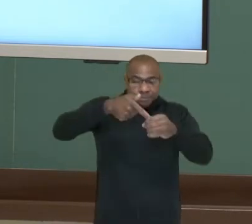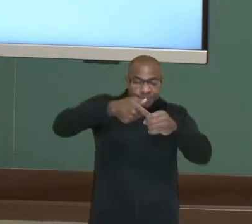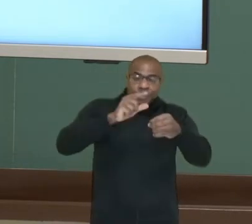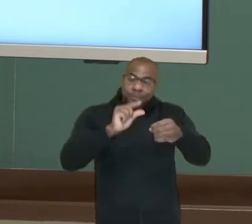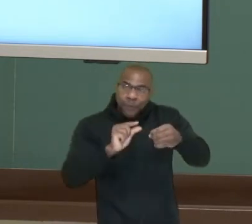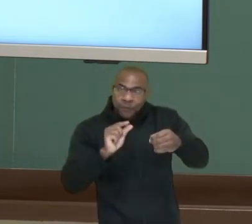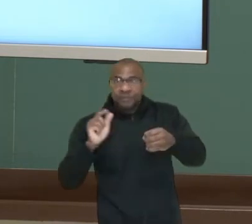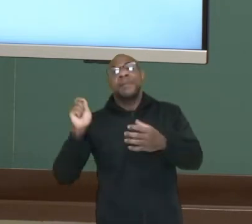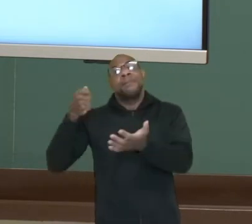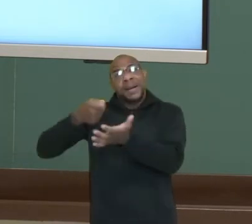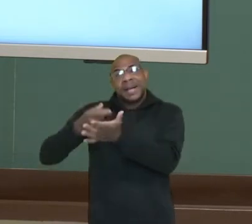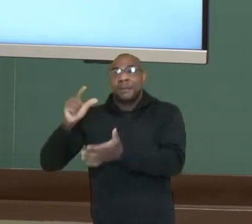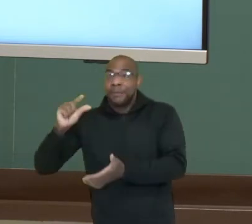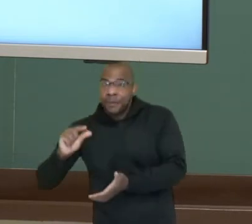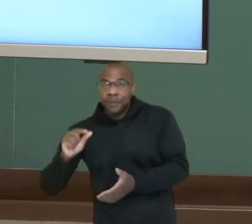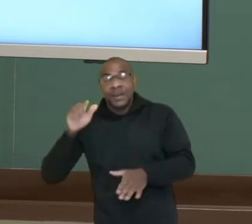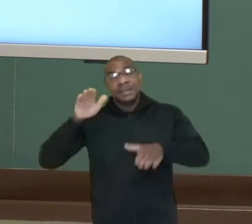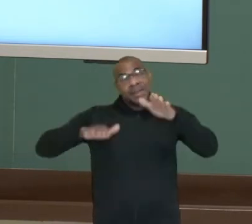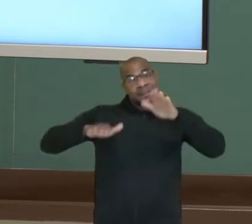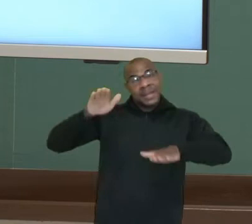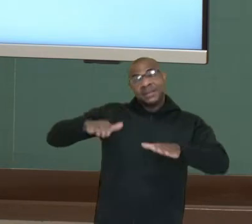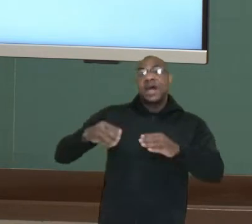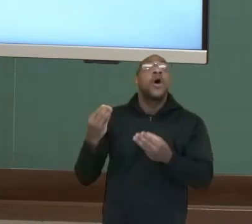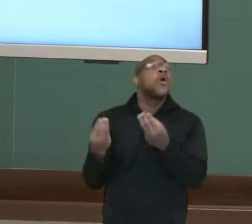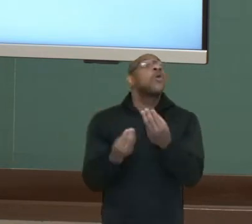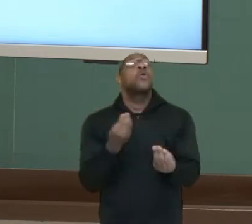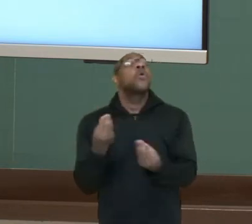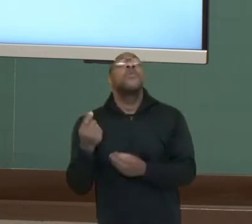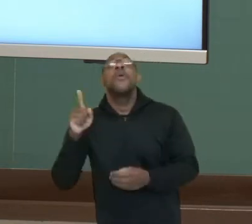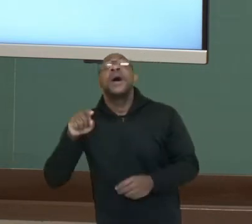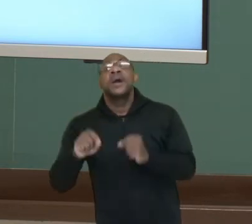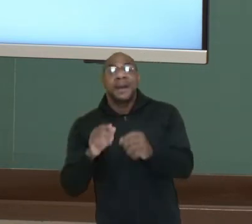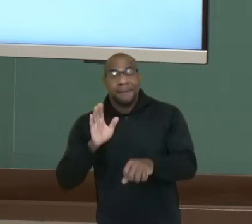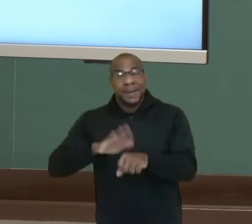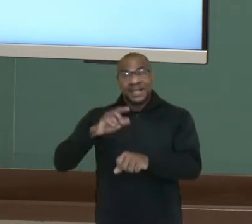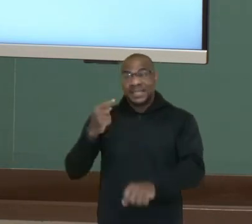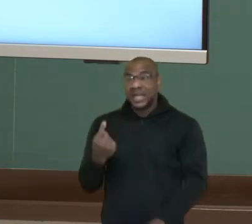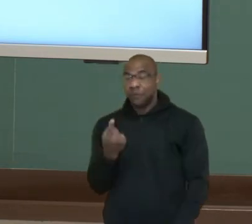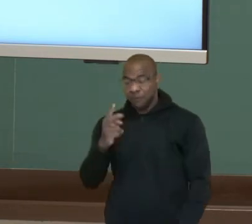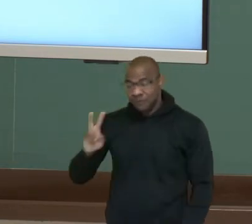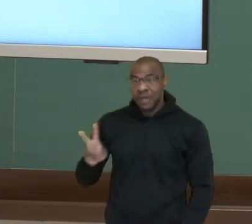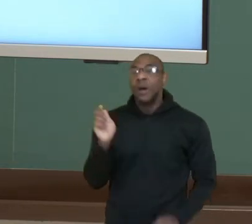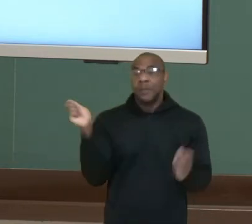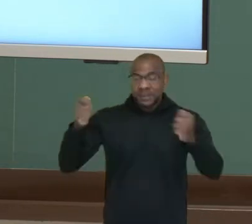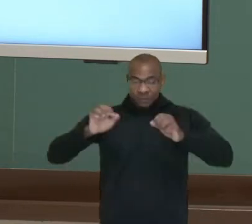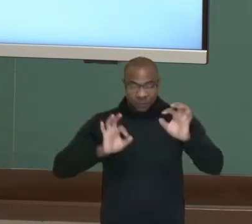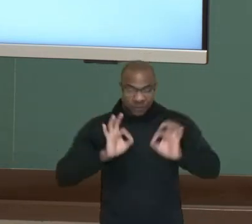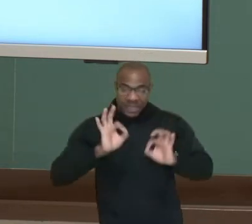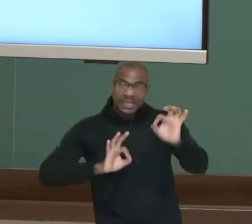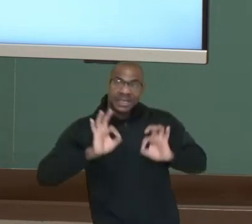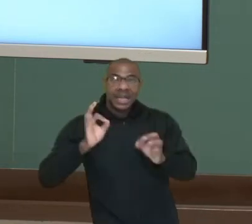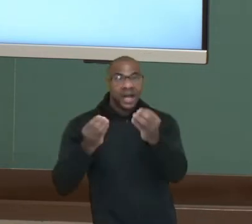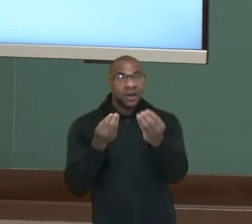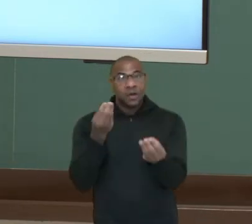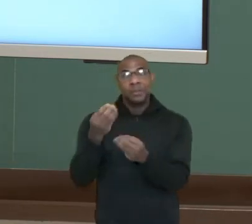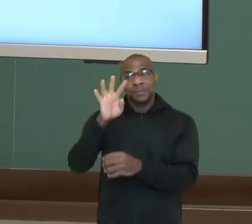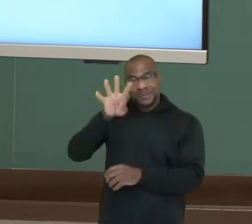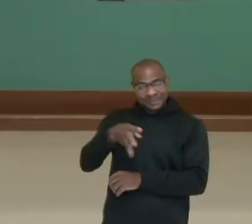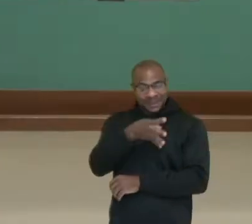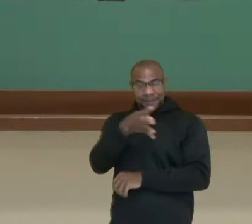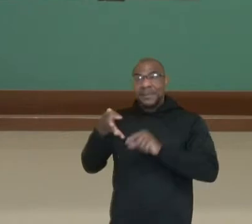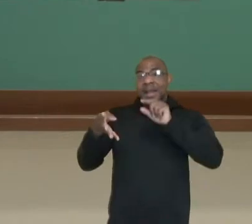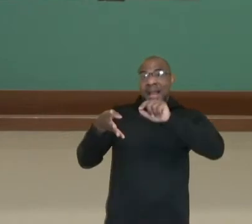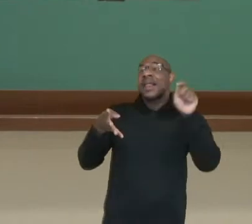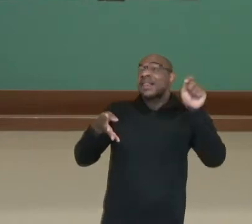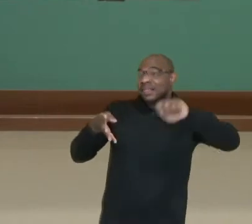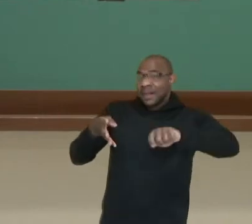Entendeu? Como poderão ser considerados mais que um valor, podemos organizá-los em uma tabela.